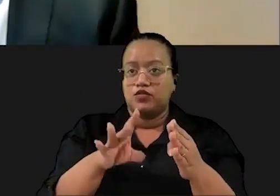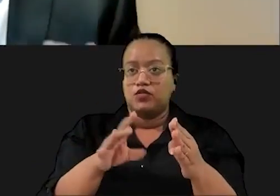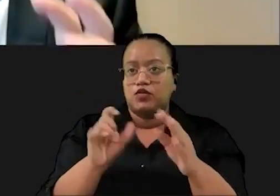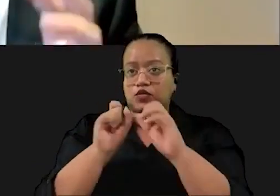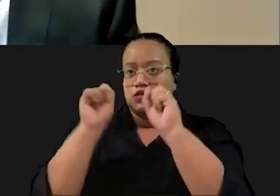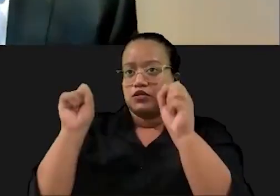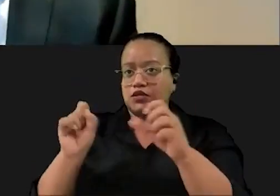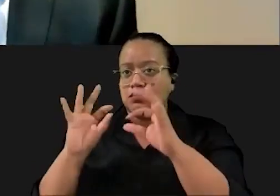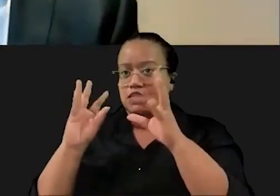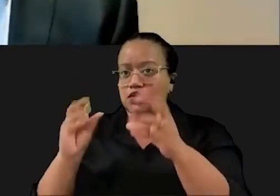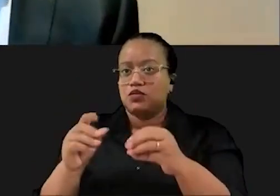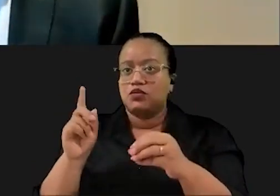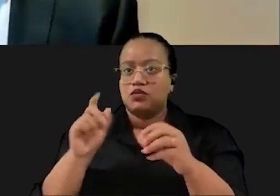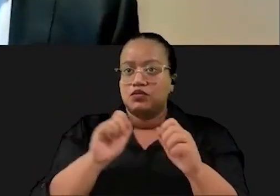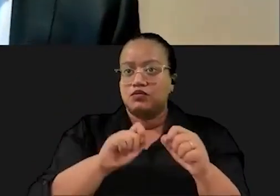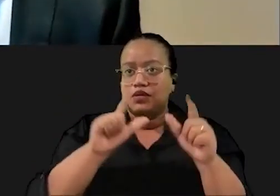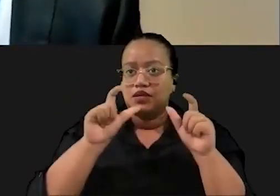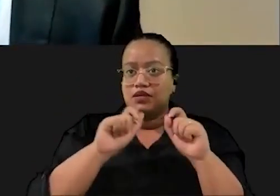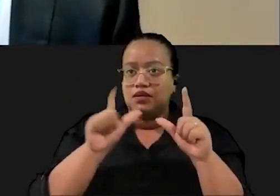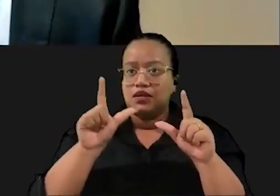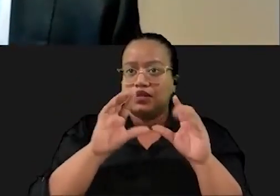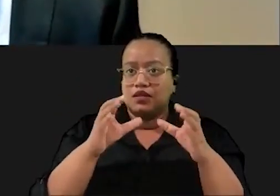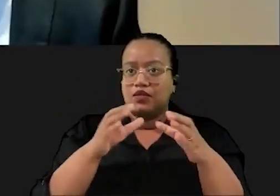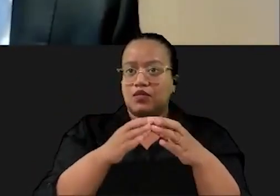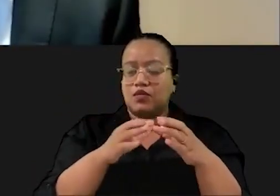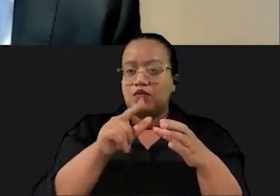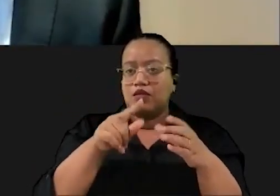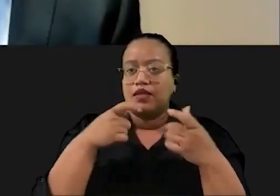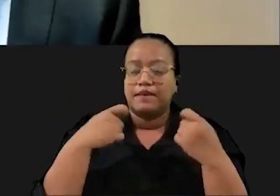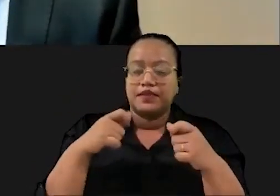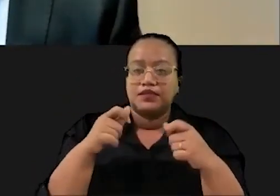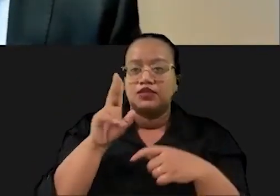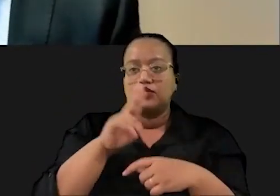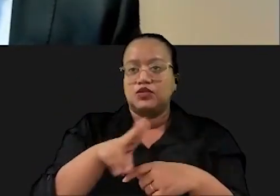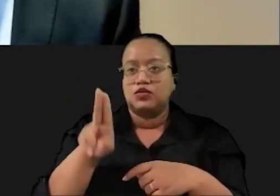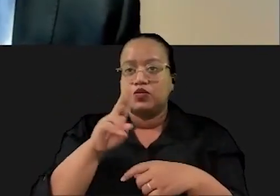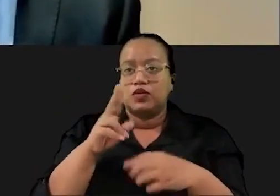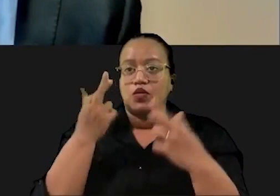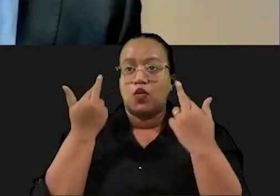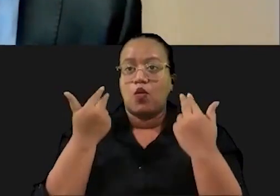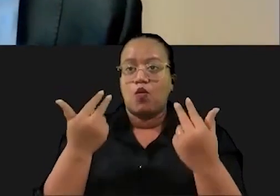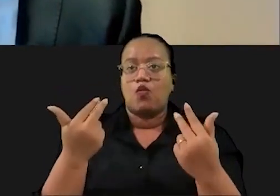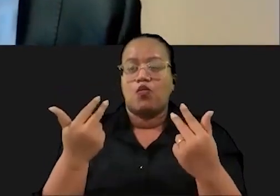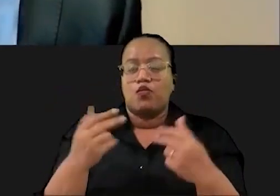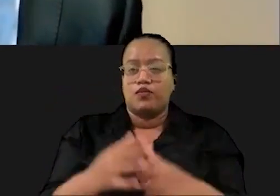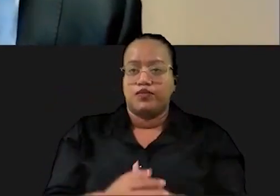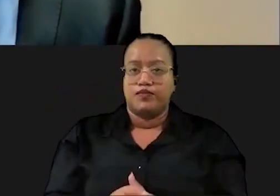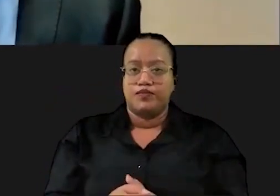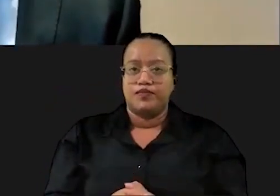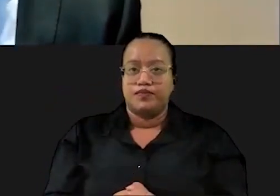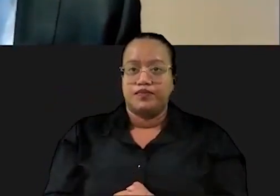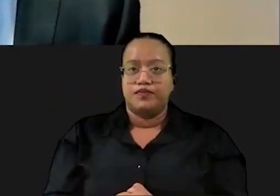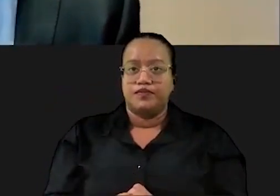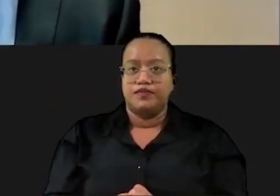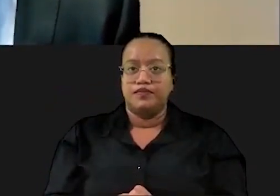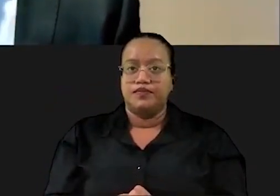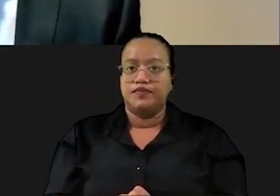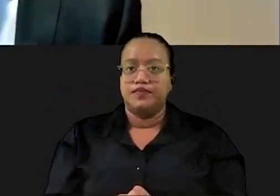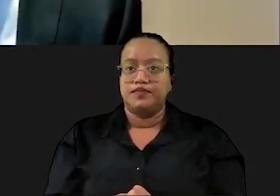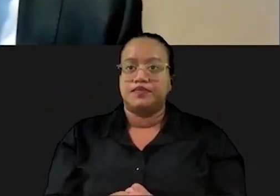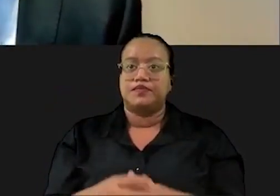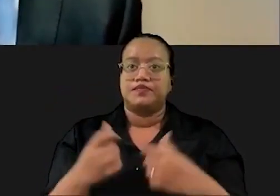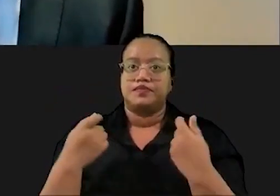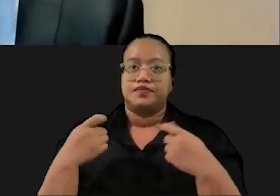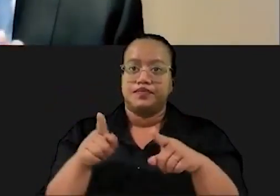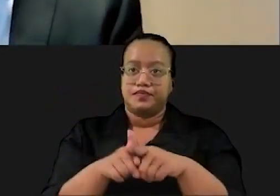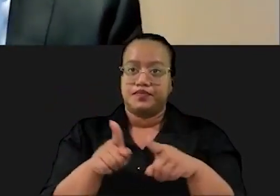do usuário comum, né? Teria que ter um fluxo próprio de desenvolvimento, quer dizer, considerar realmente como se fosse uma roupa. Eu